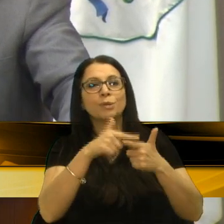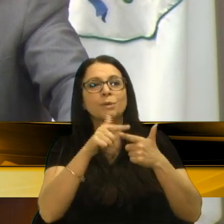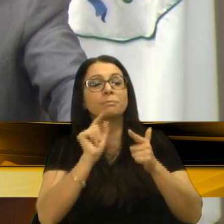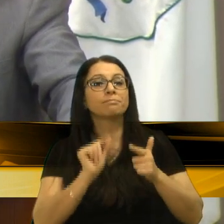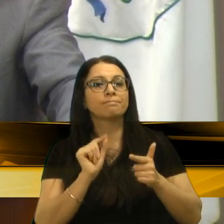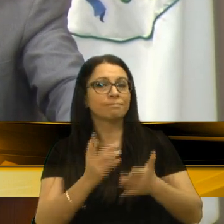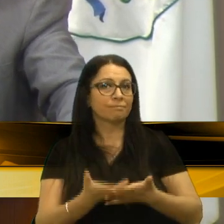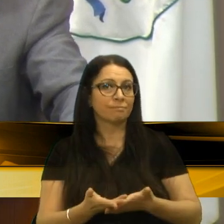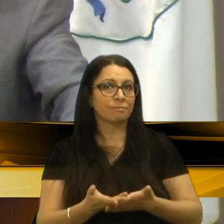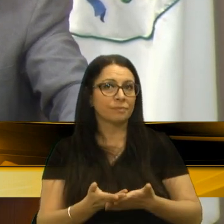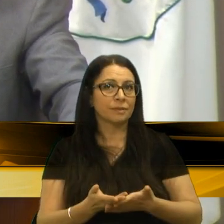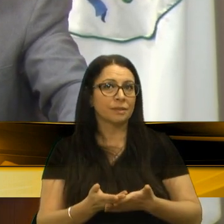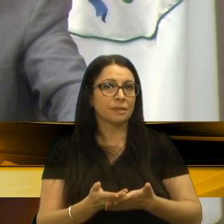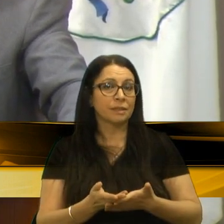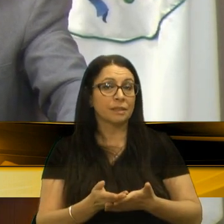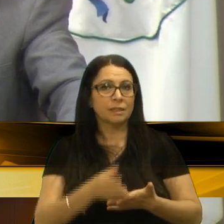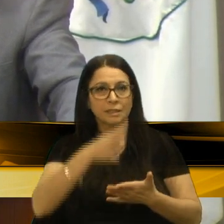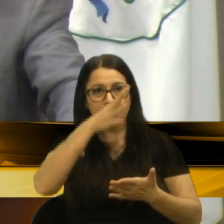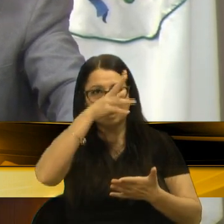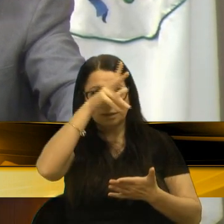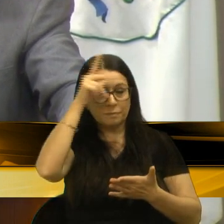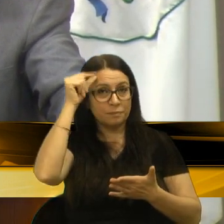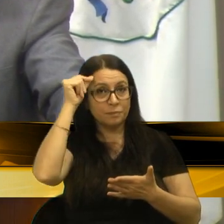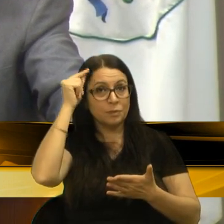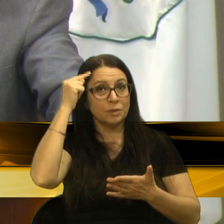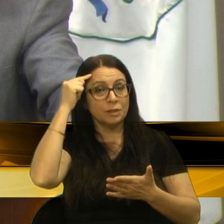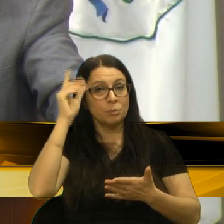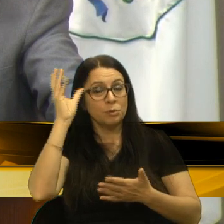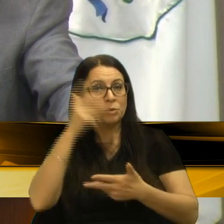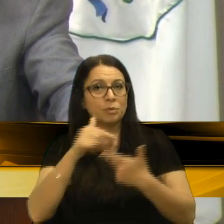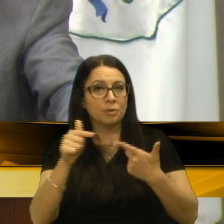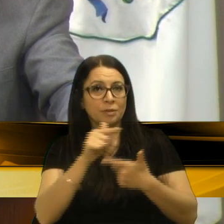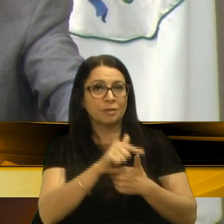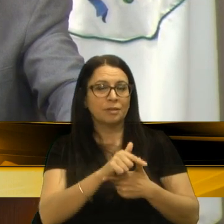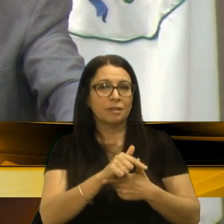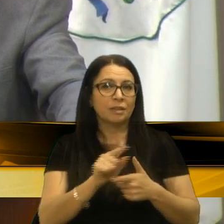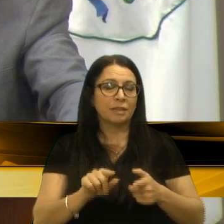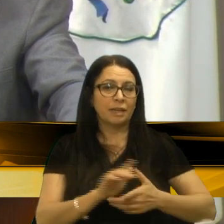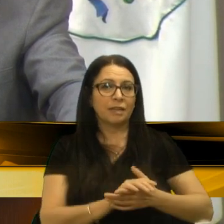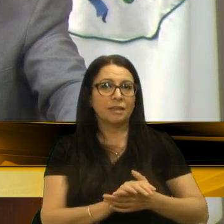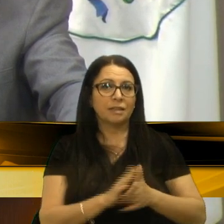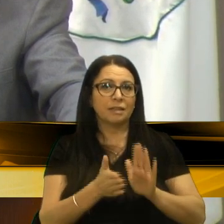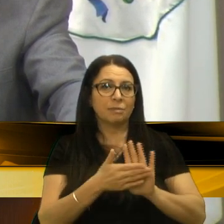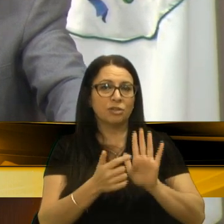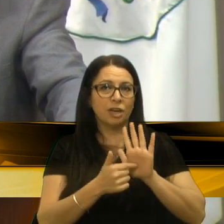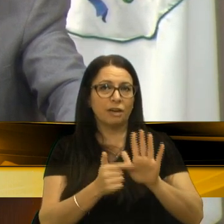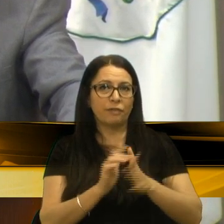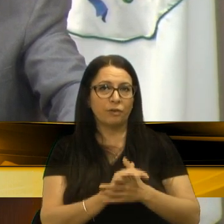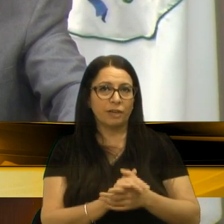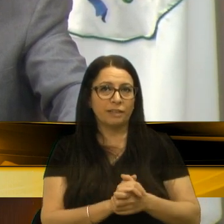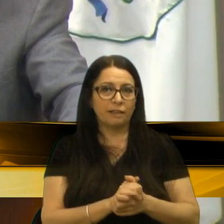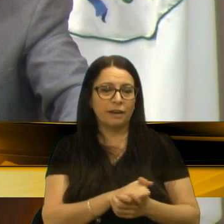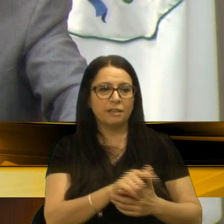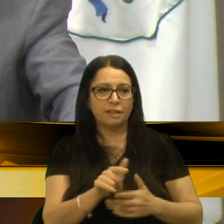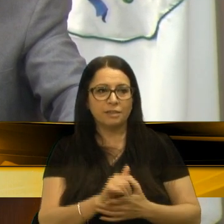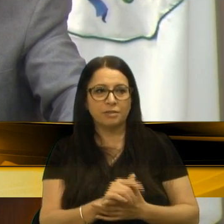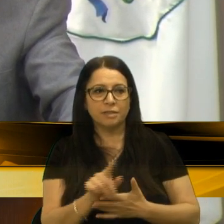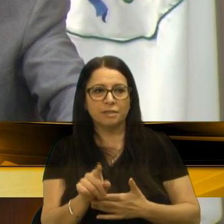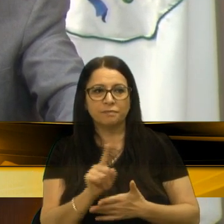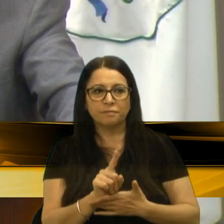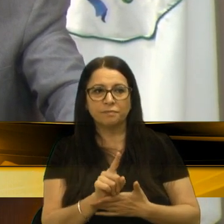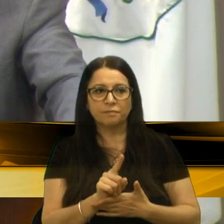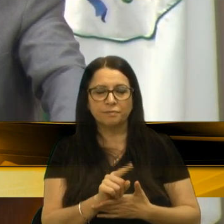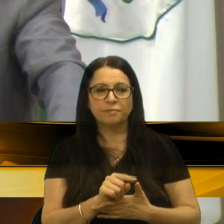é que o poder público, quando tem uma solução para resolver, uma proposta, ele não quer porque ele não muda a sua